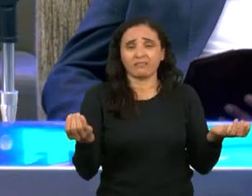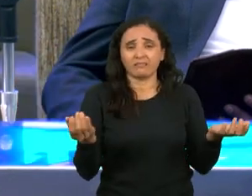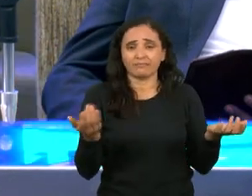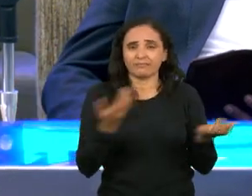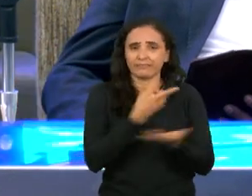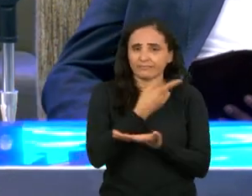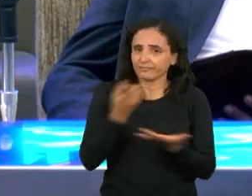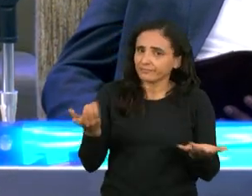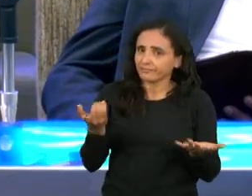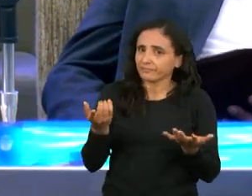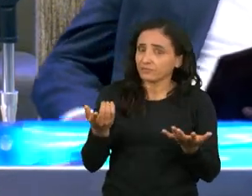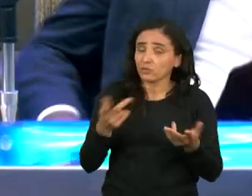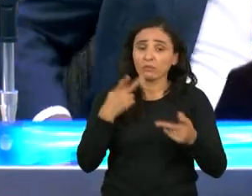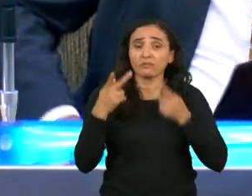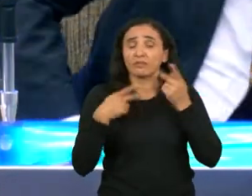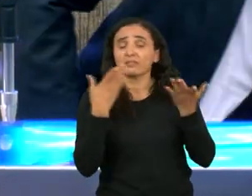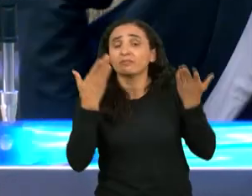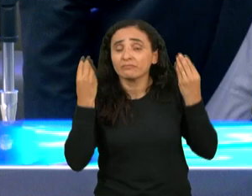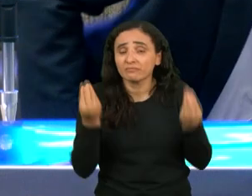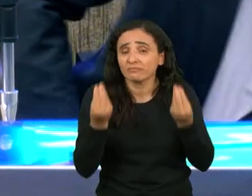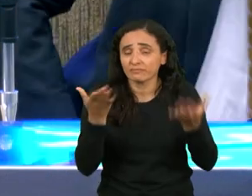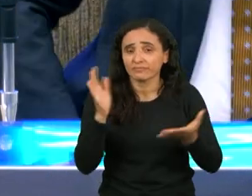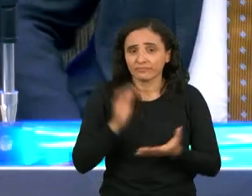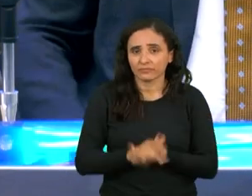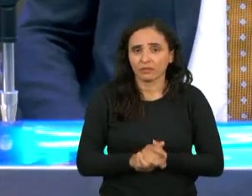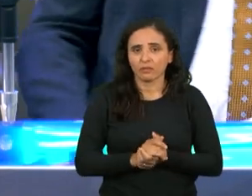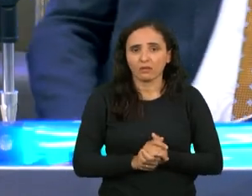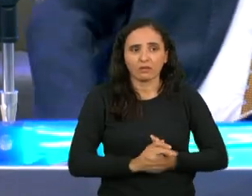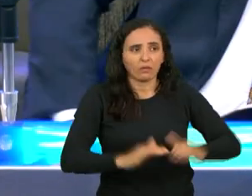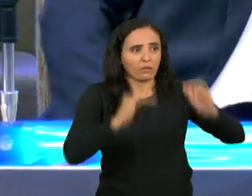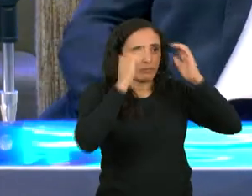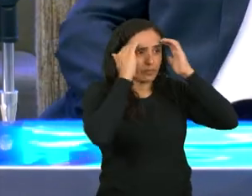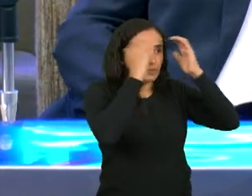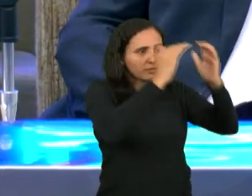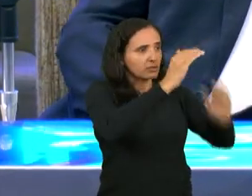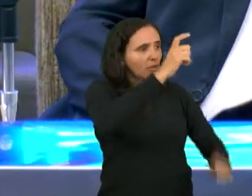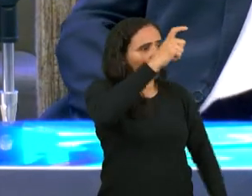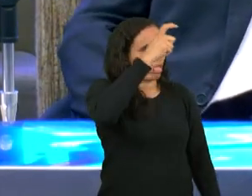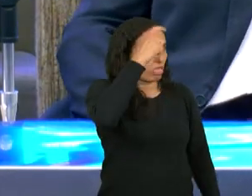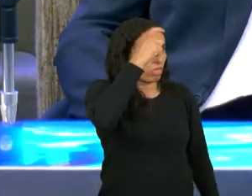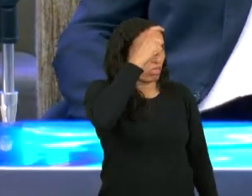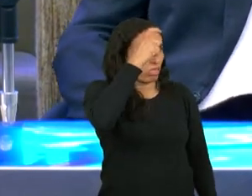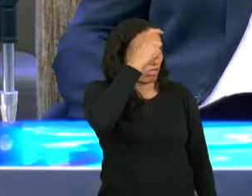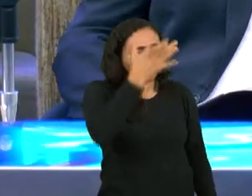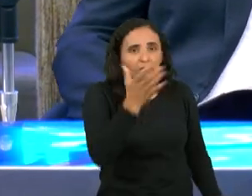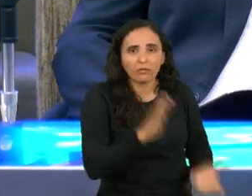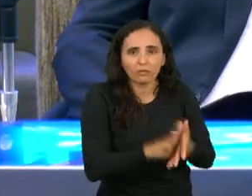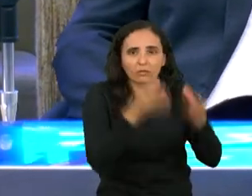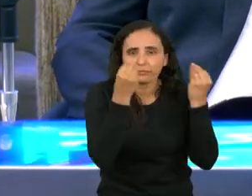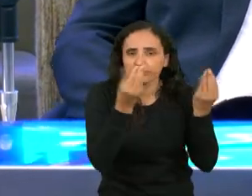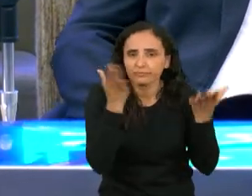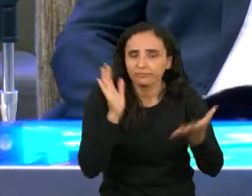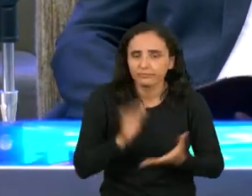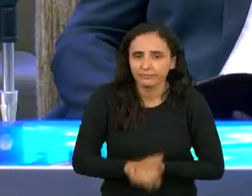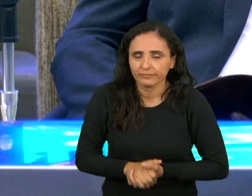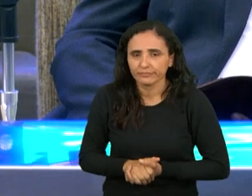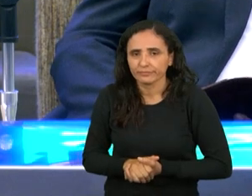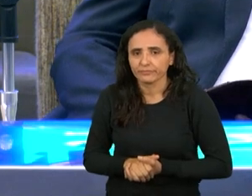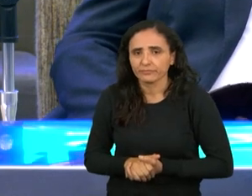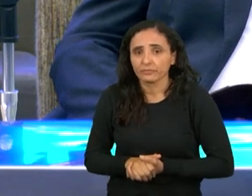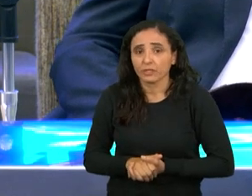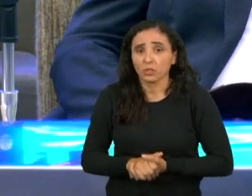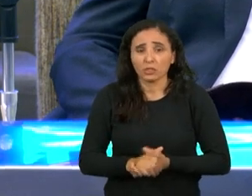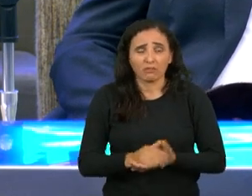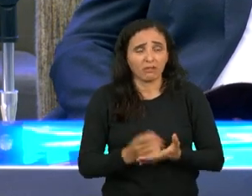e diz fazendo a vontade da carne ou seja da velha natureza e dos